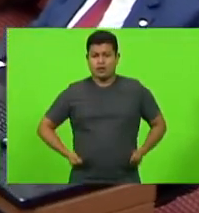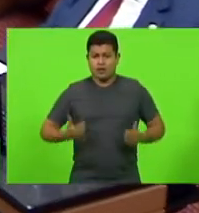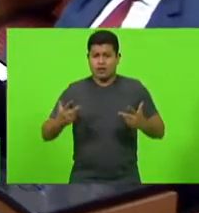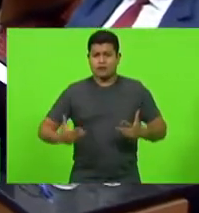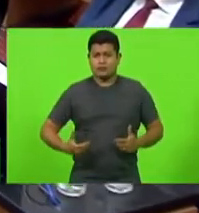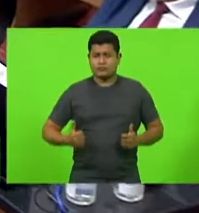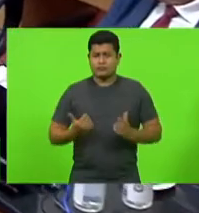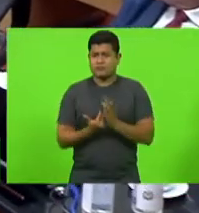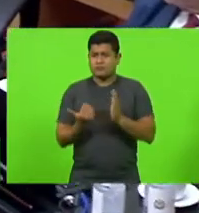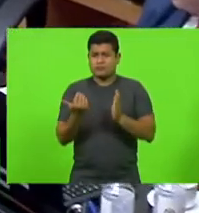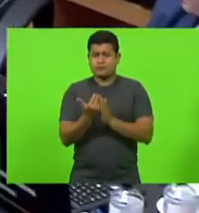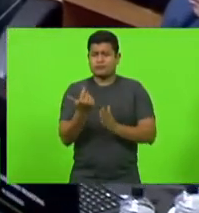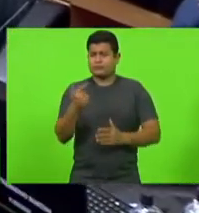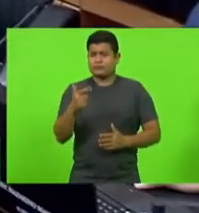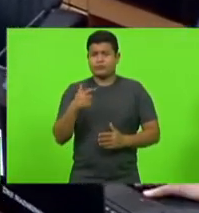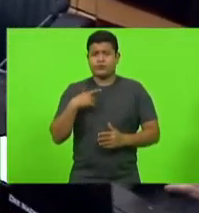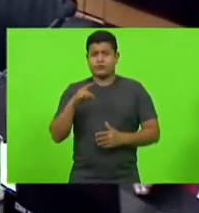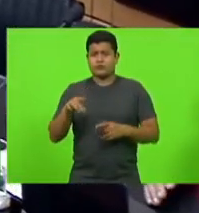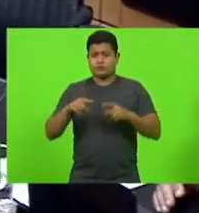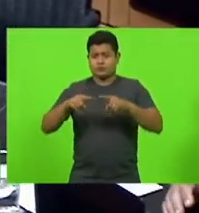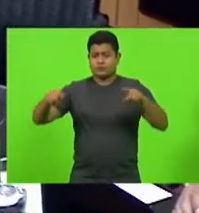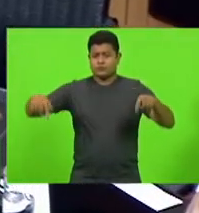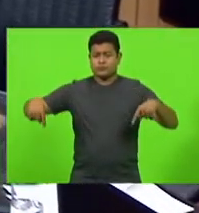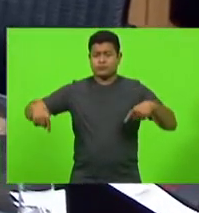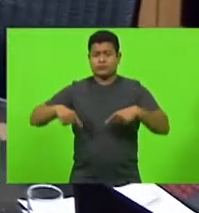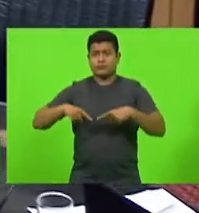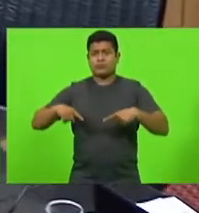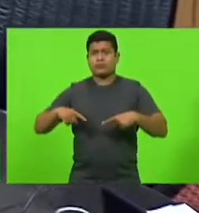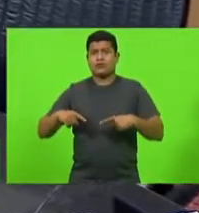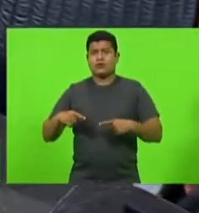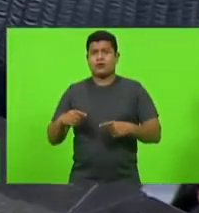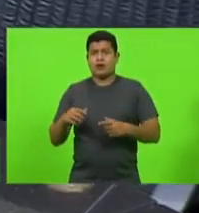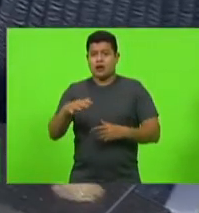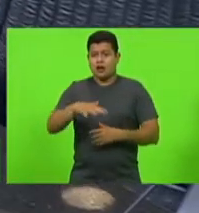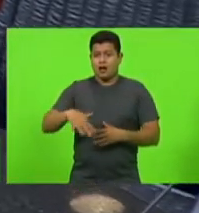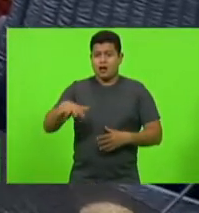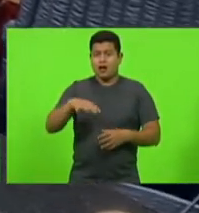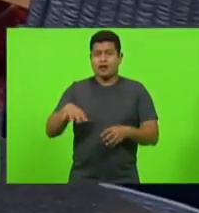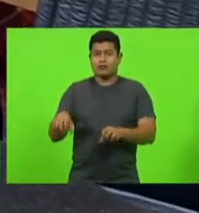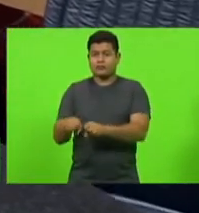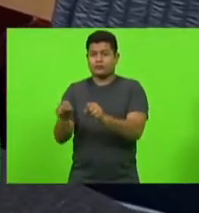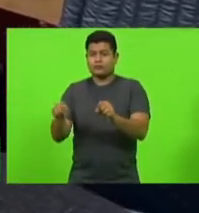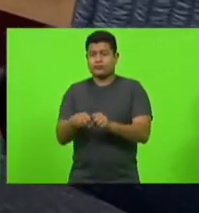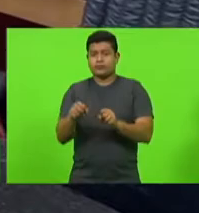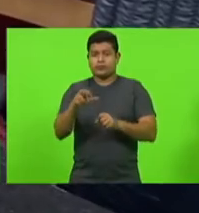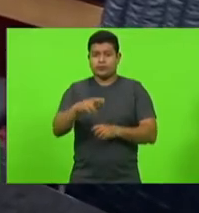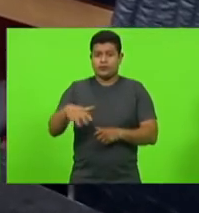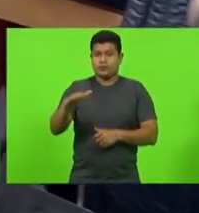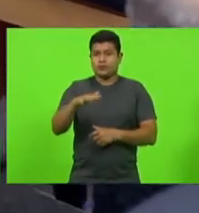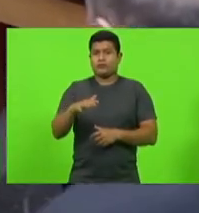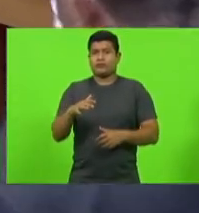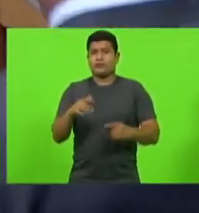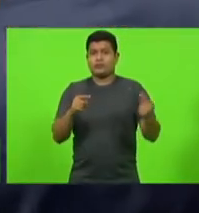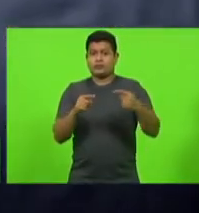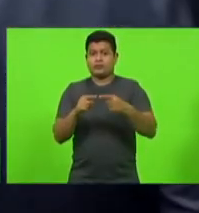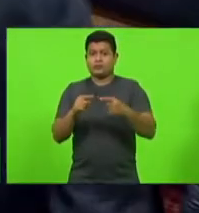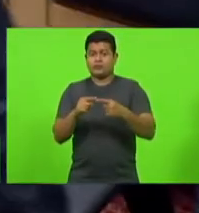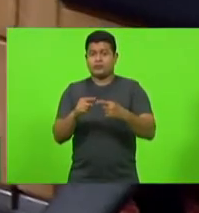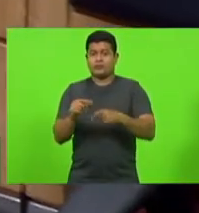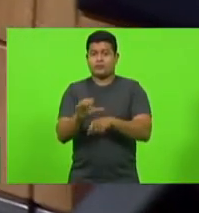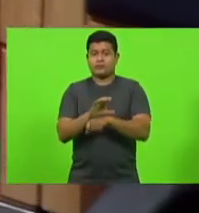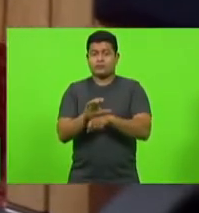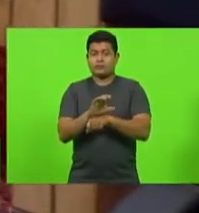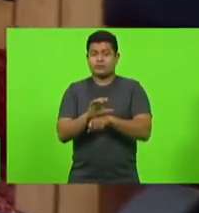define... a demarcação de áreas afetadas e os objetivos da região, né, de acordo com o que apregou a Constituição